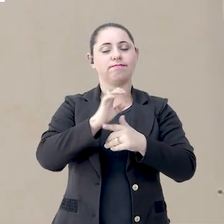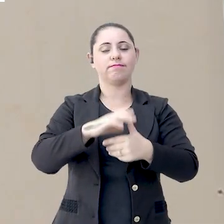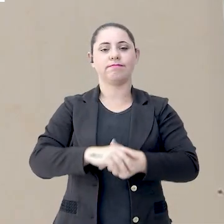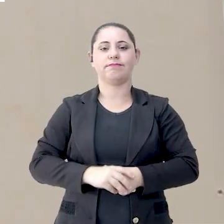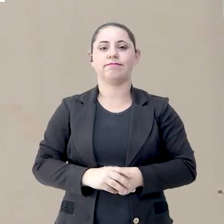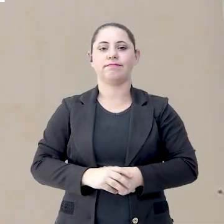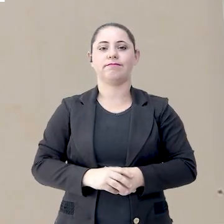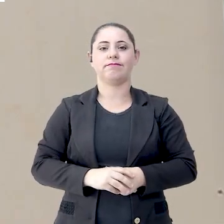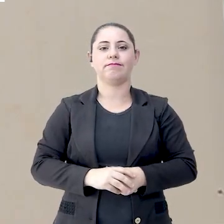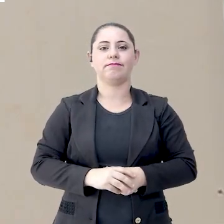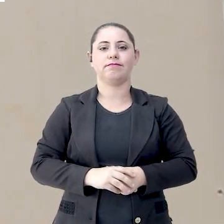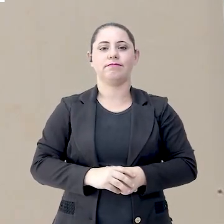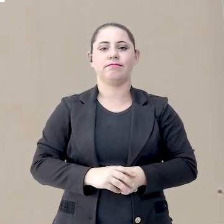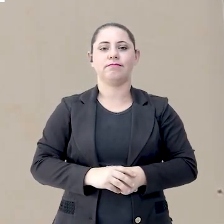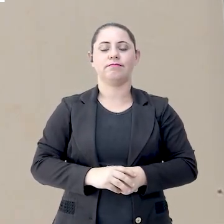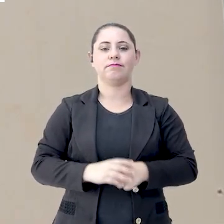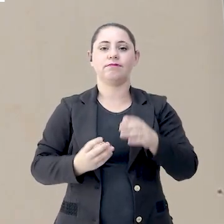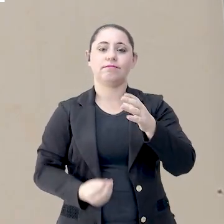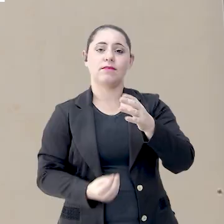Fundada em